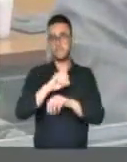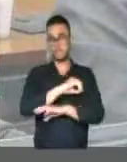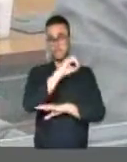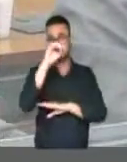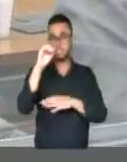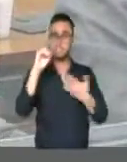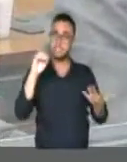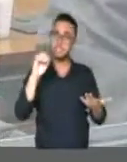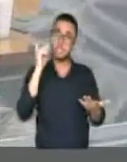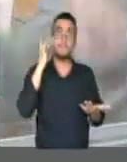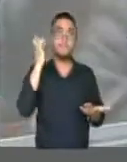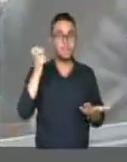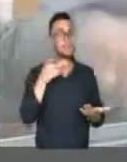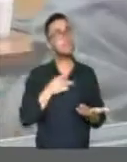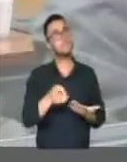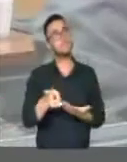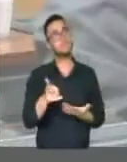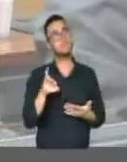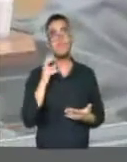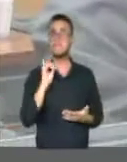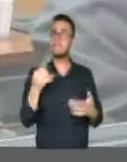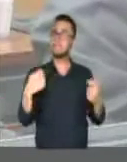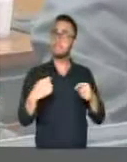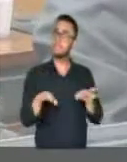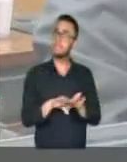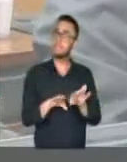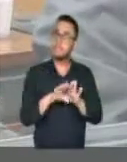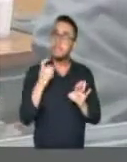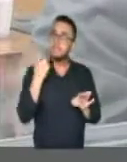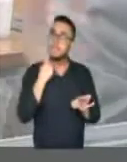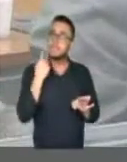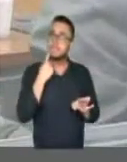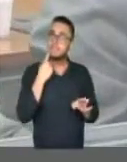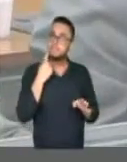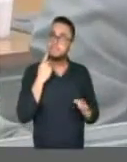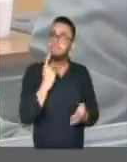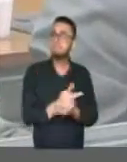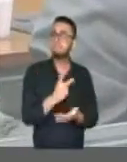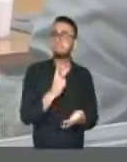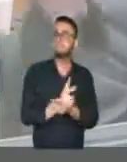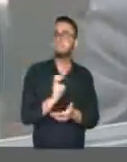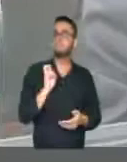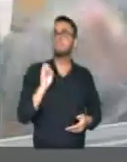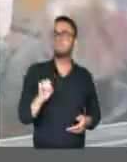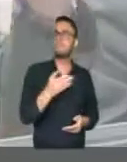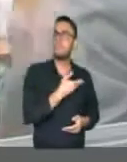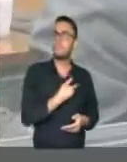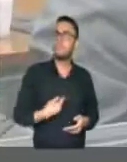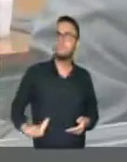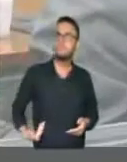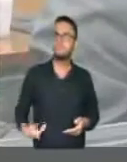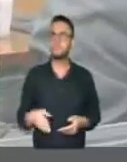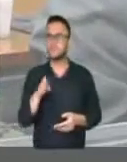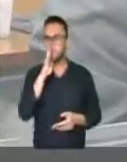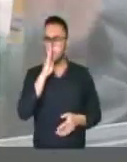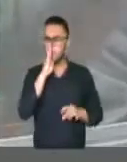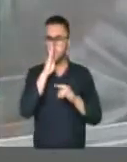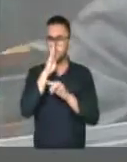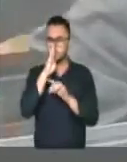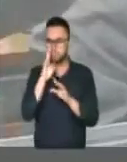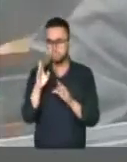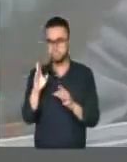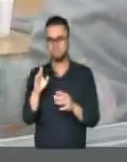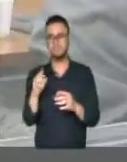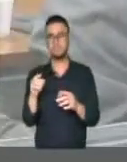amanhã continuaremos. E, se necessário, na sexta também. Por mais que o governo, omisso, silencioso, e